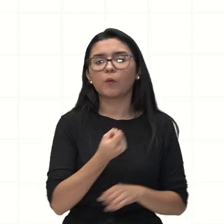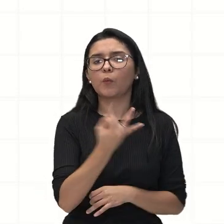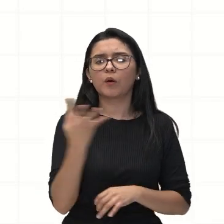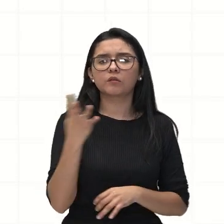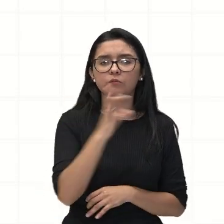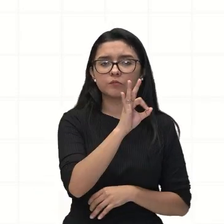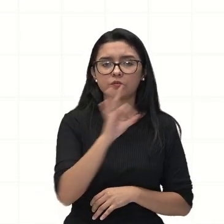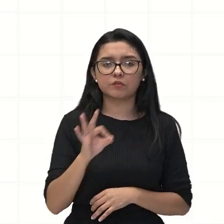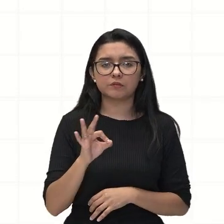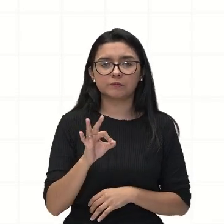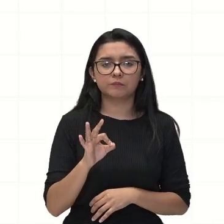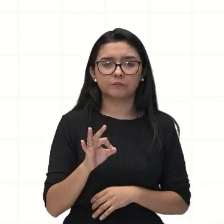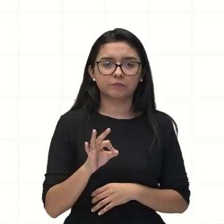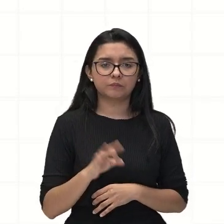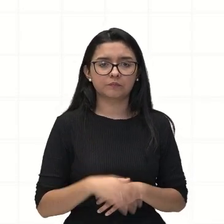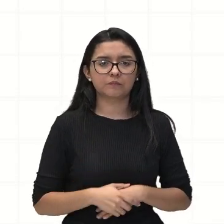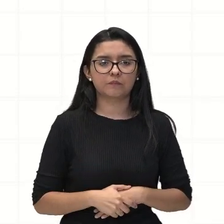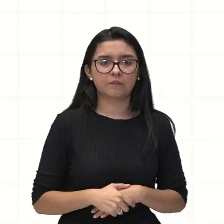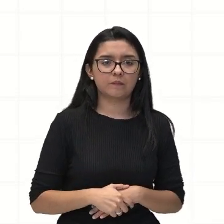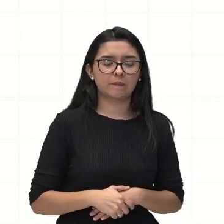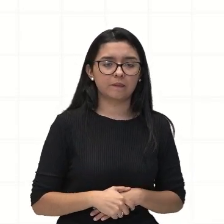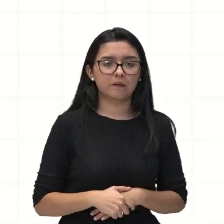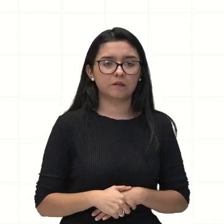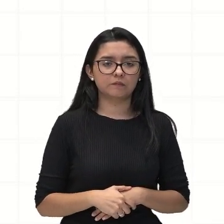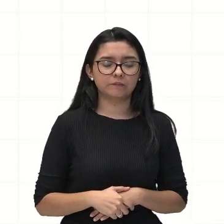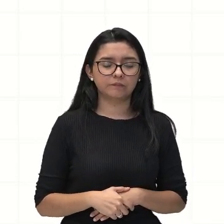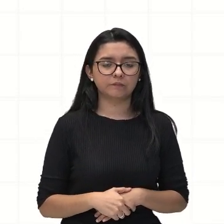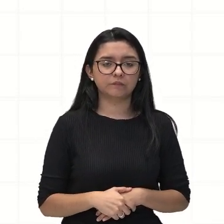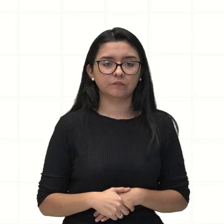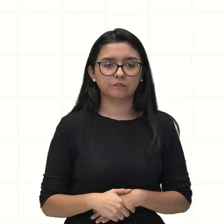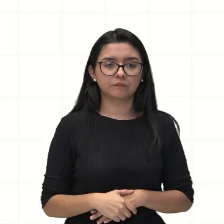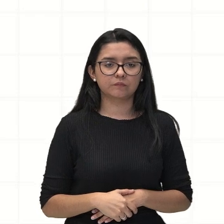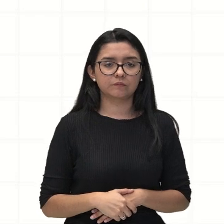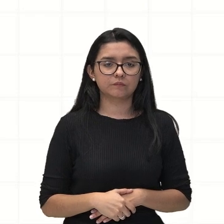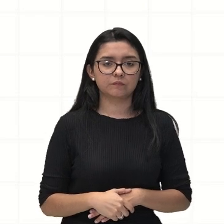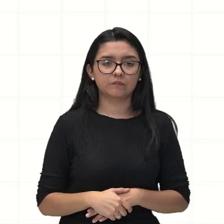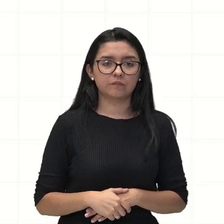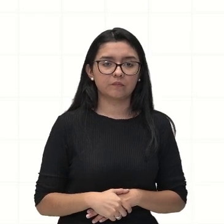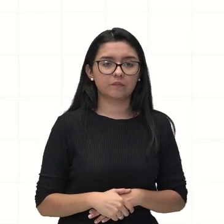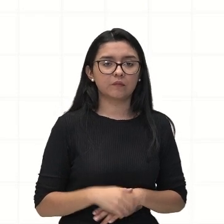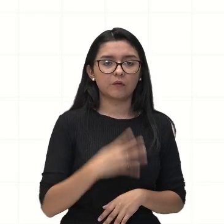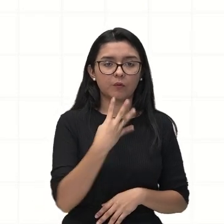total da pizza, né? Do círculo?